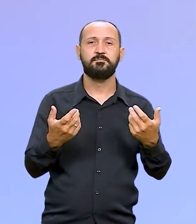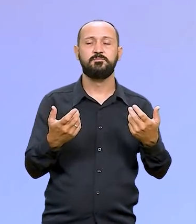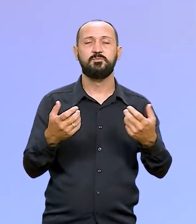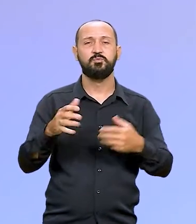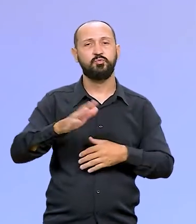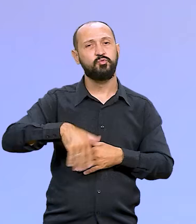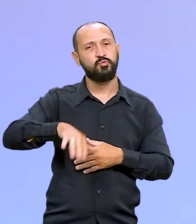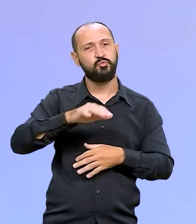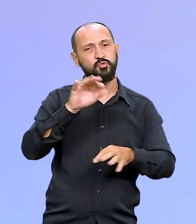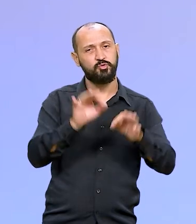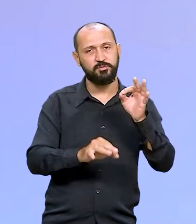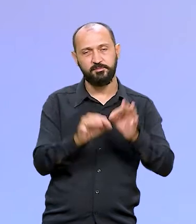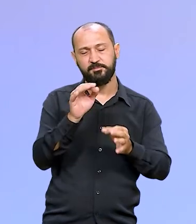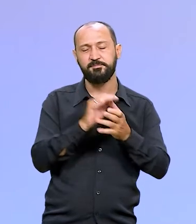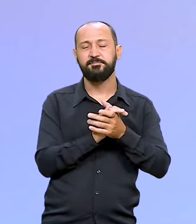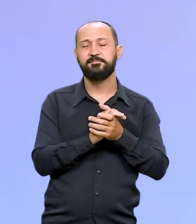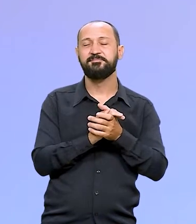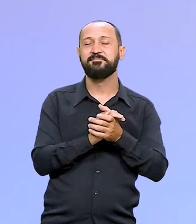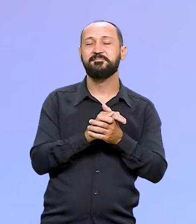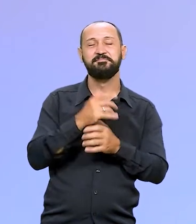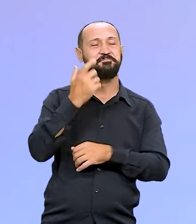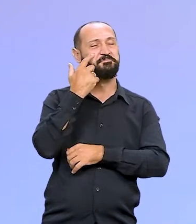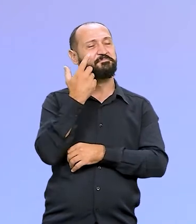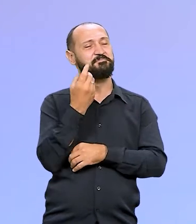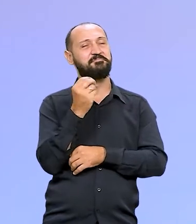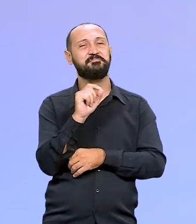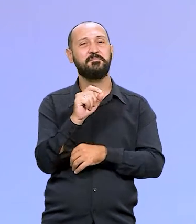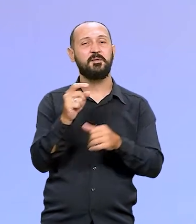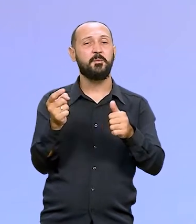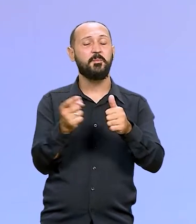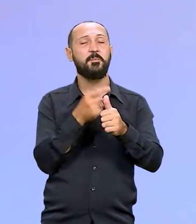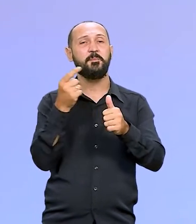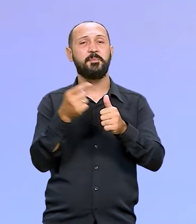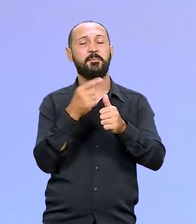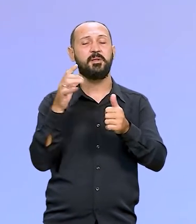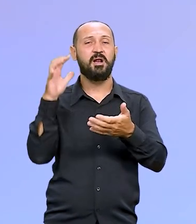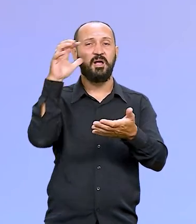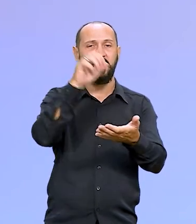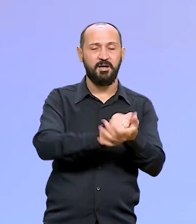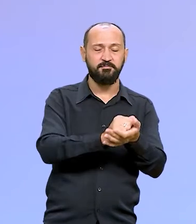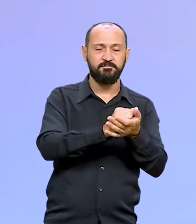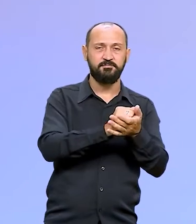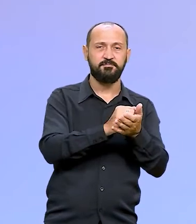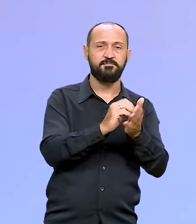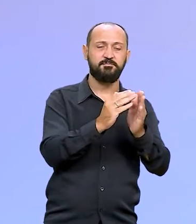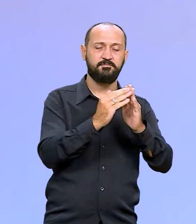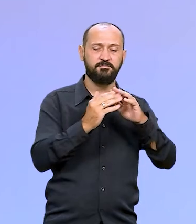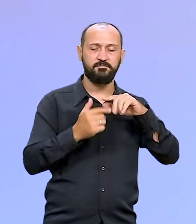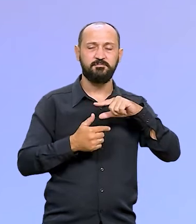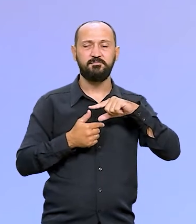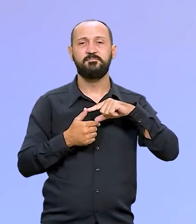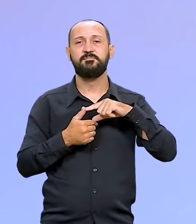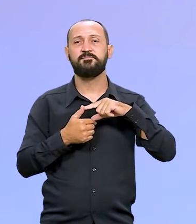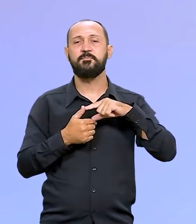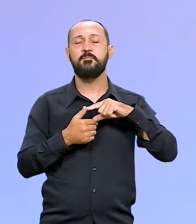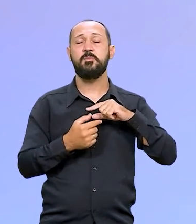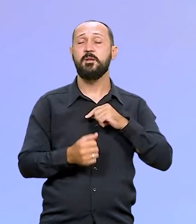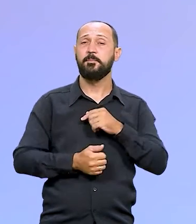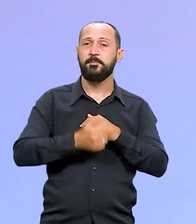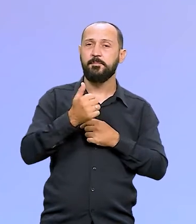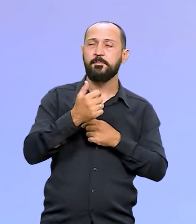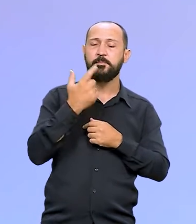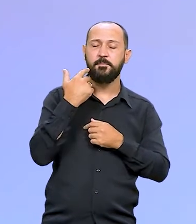produzir efeitos, né, no mundo jurídico. E, por incrível que pareça, a primeira alienação fiduciária, quando ela é feita, ela